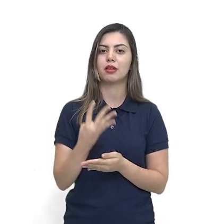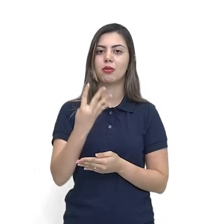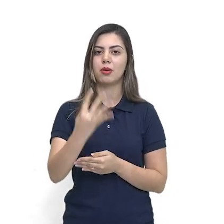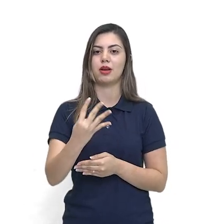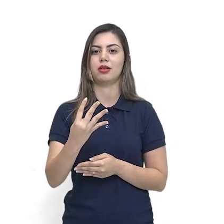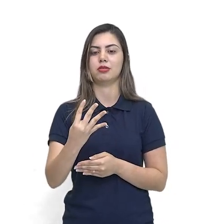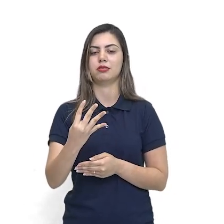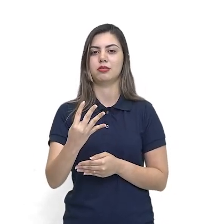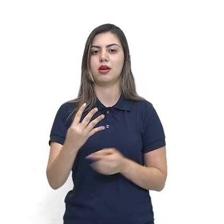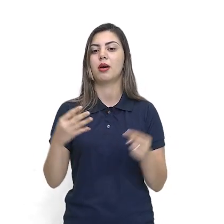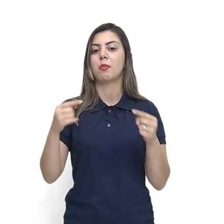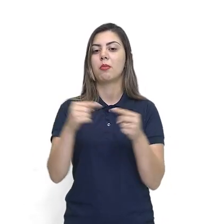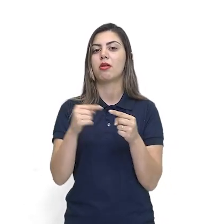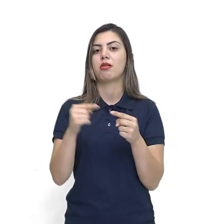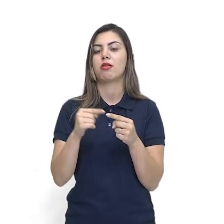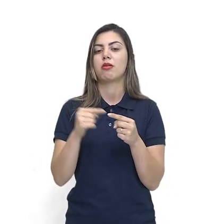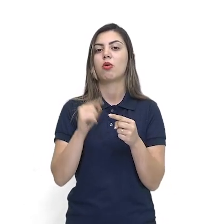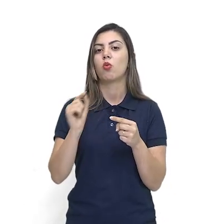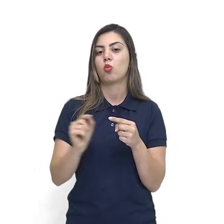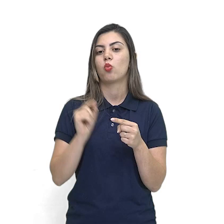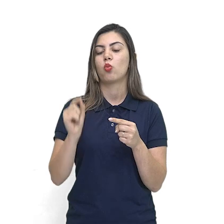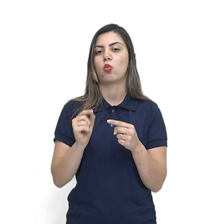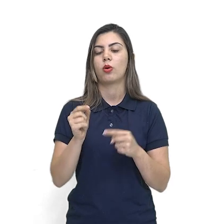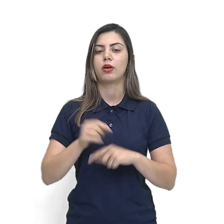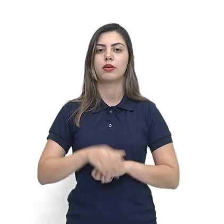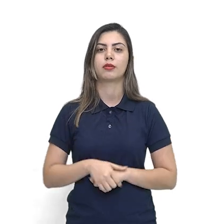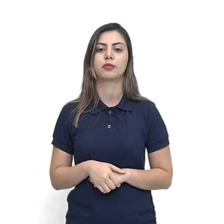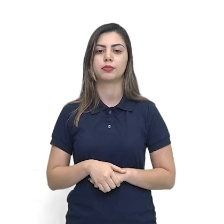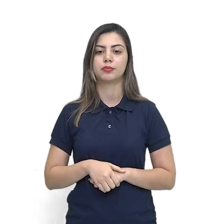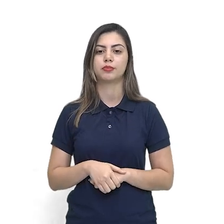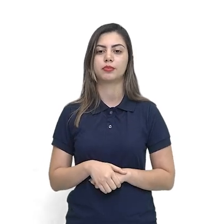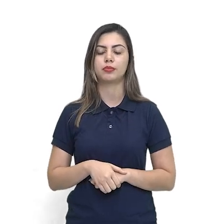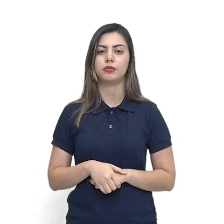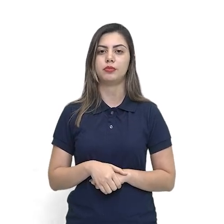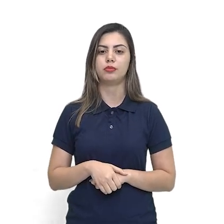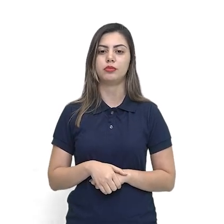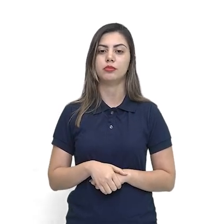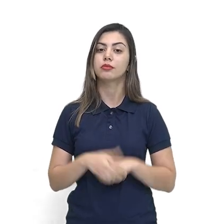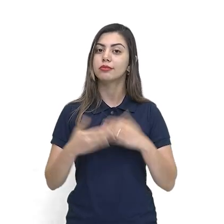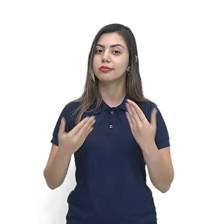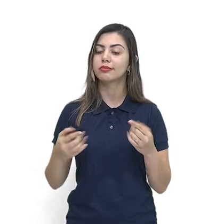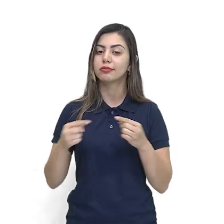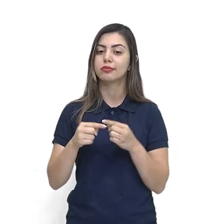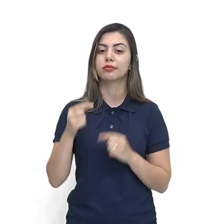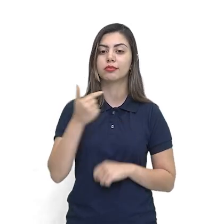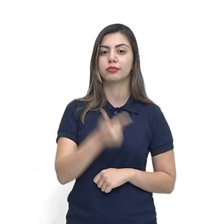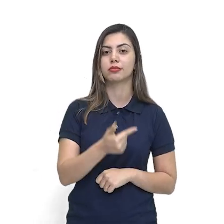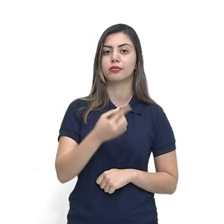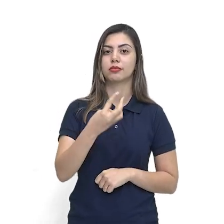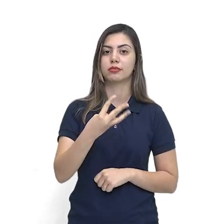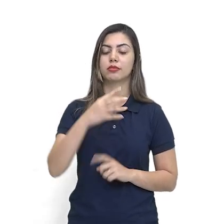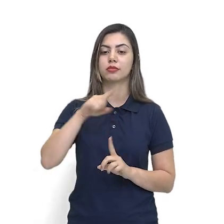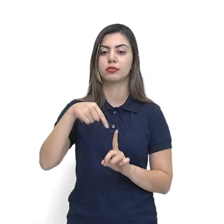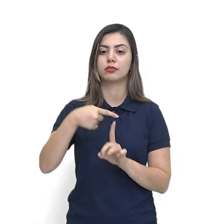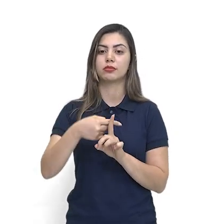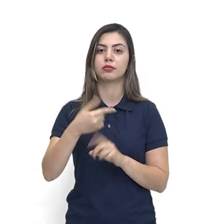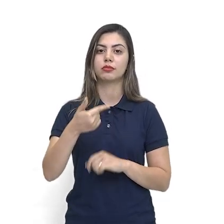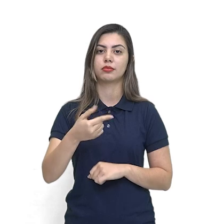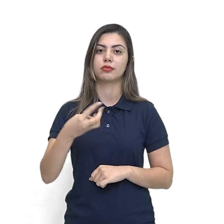faltando, né, que eram os 4, vai ser, ó, 23